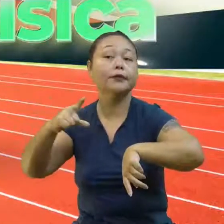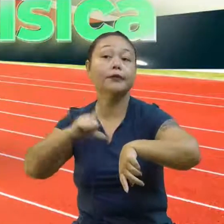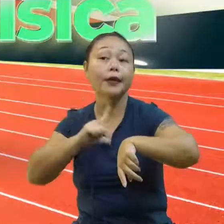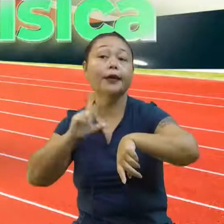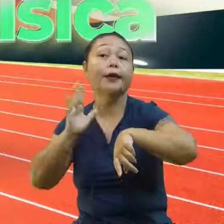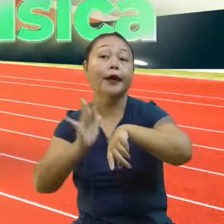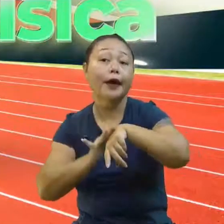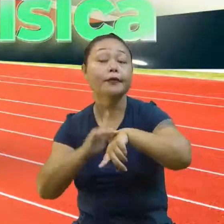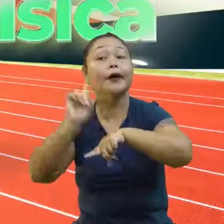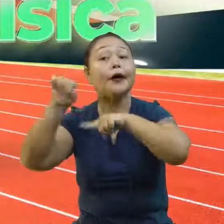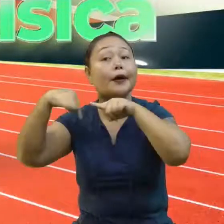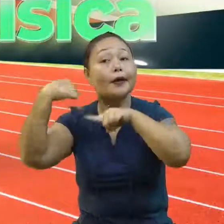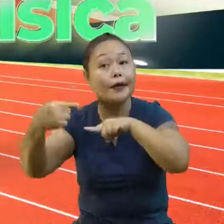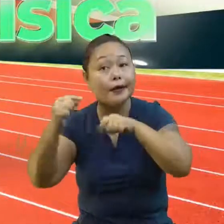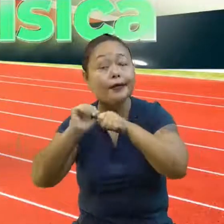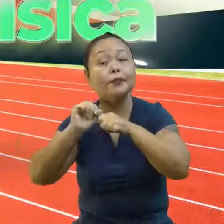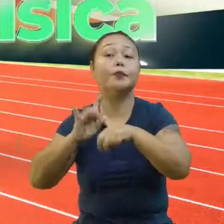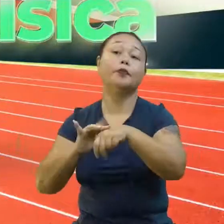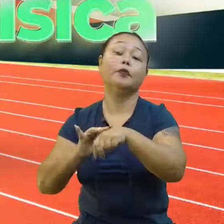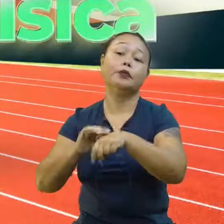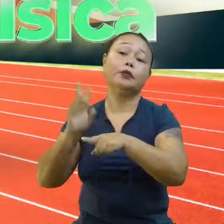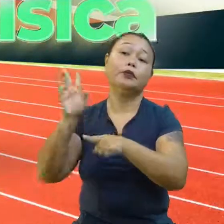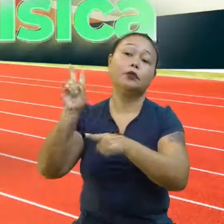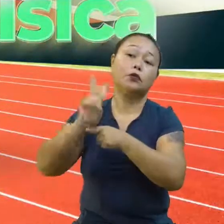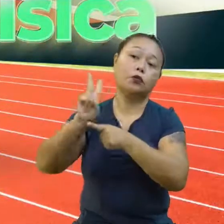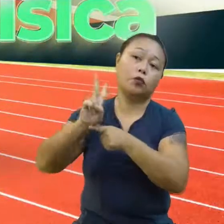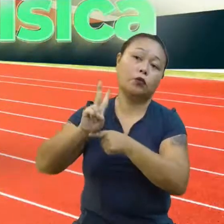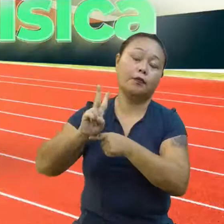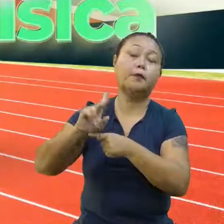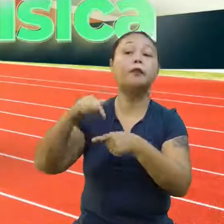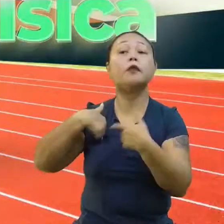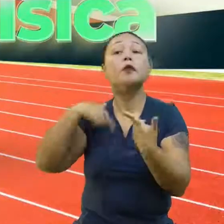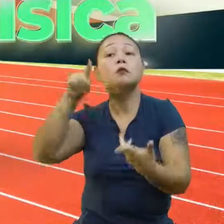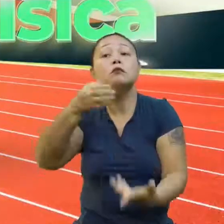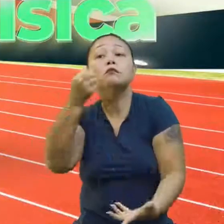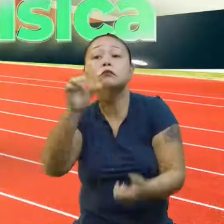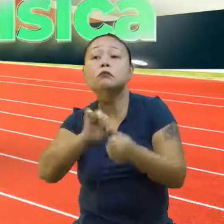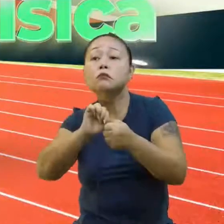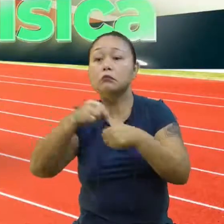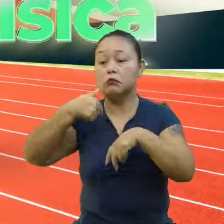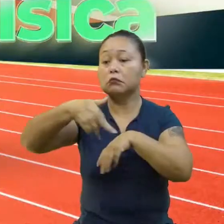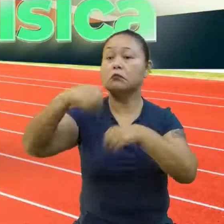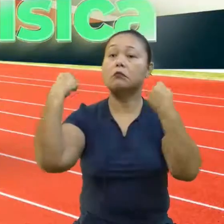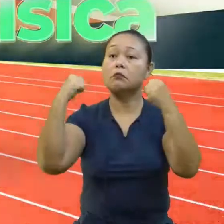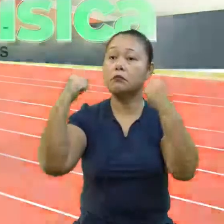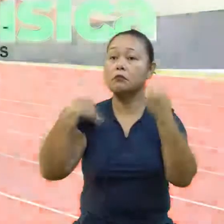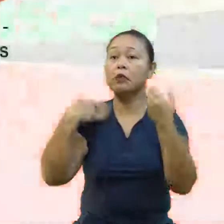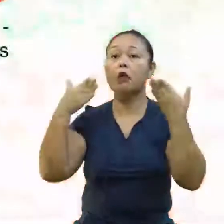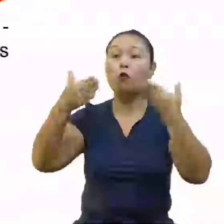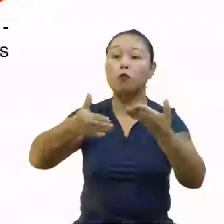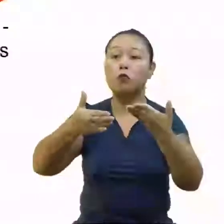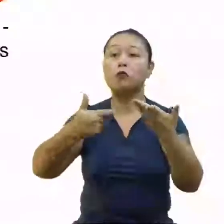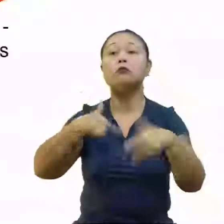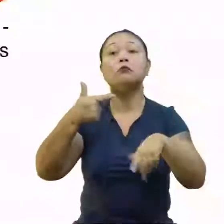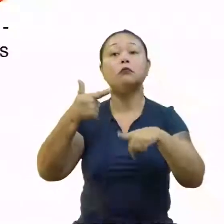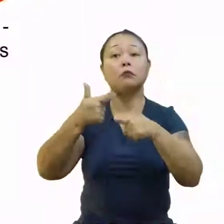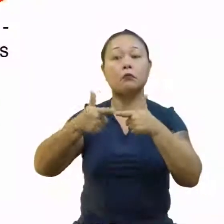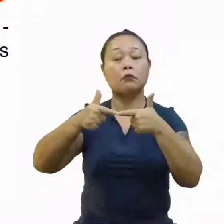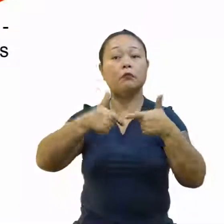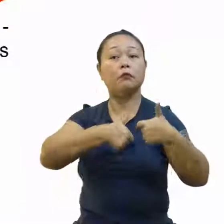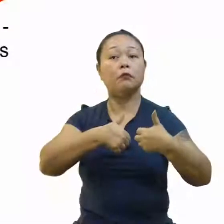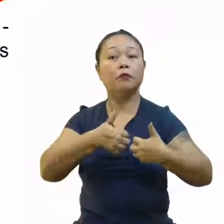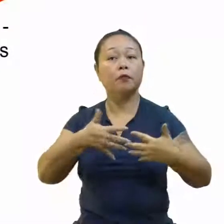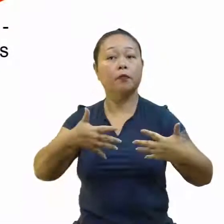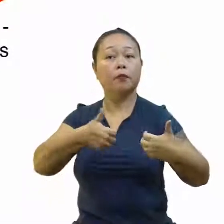vamos ver os benefícios da atividade física para as doenças cardiovasculares. Acompanha comigo aí. Então, aqui